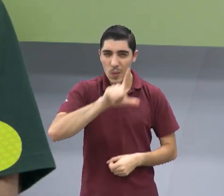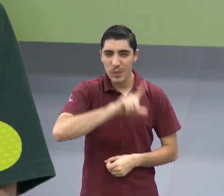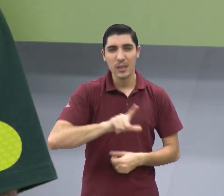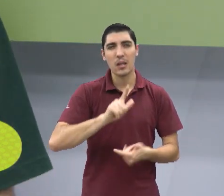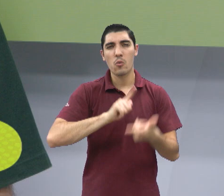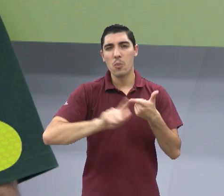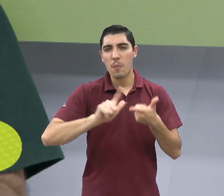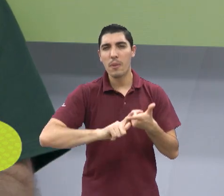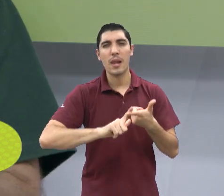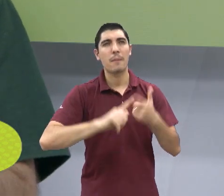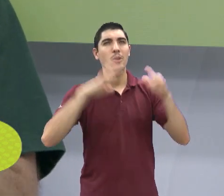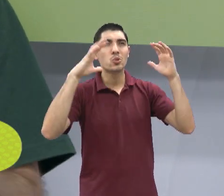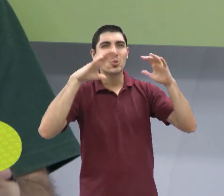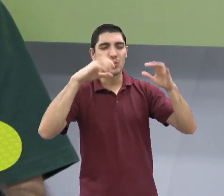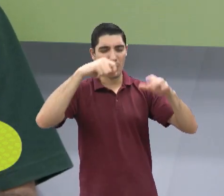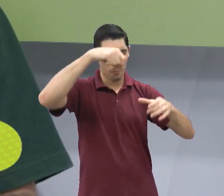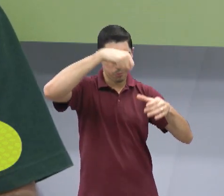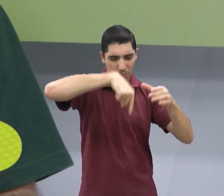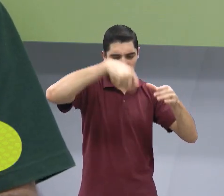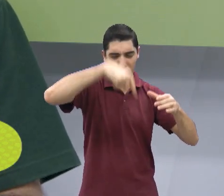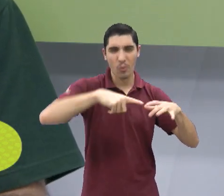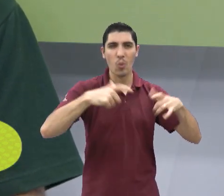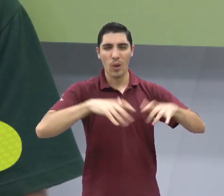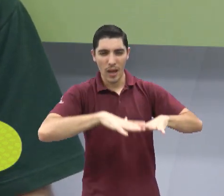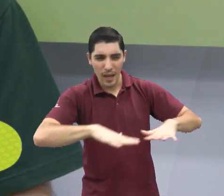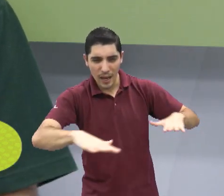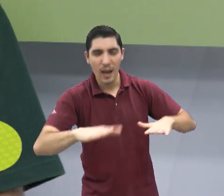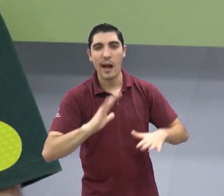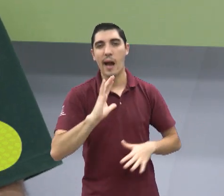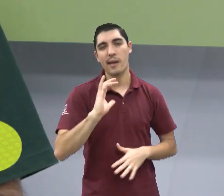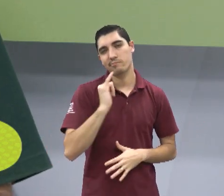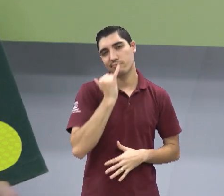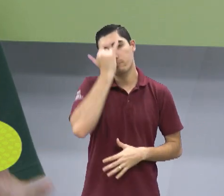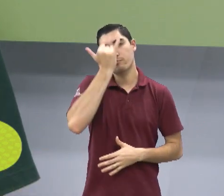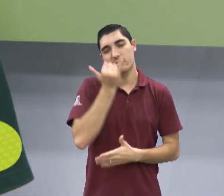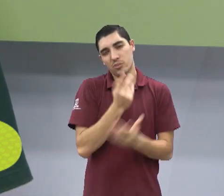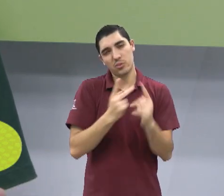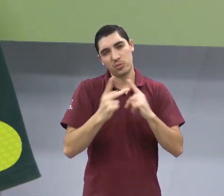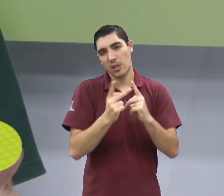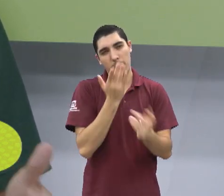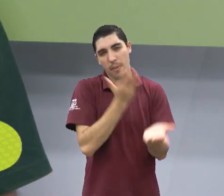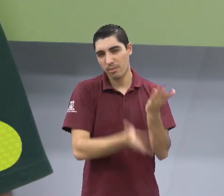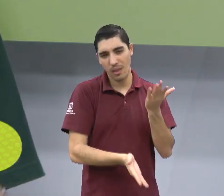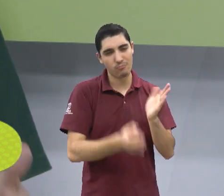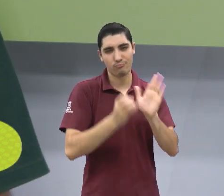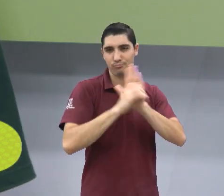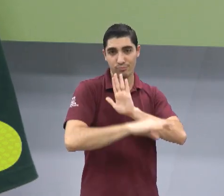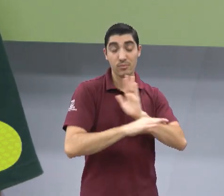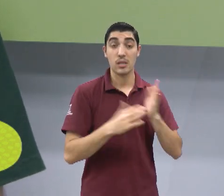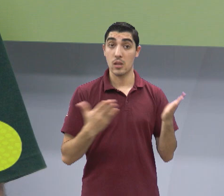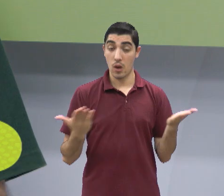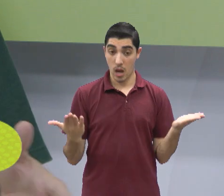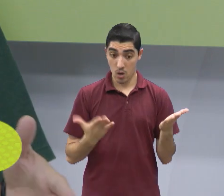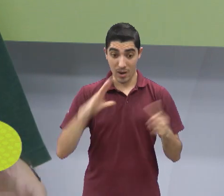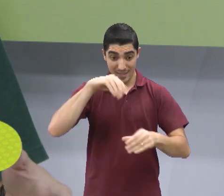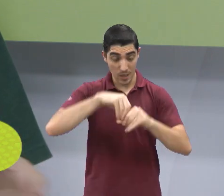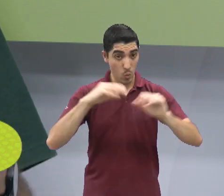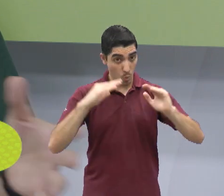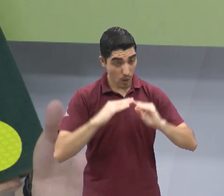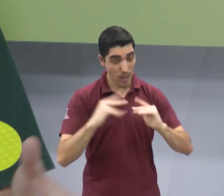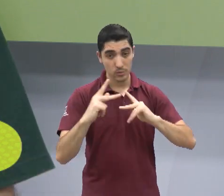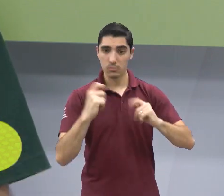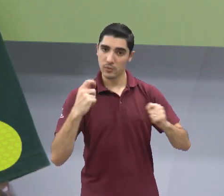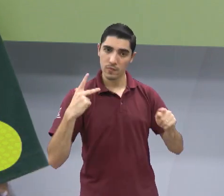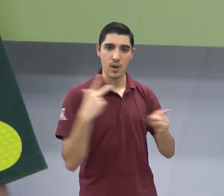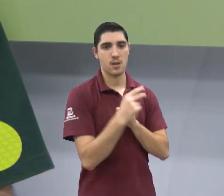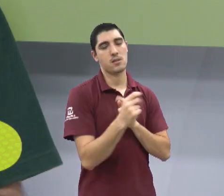foi adiado o jogo, enfim, o São José acabou sendo eliminado no final das contas. Então tem que fazer o resultado aqui, vencer, Até vencer, não tem